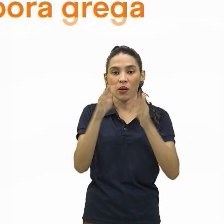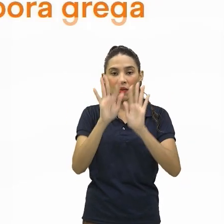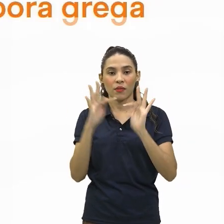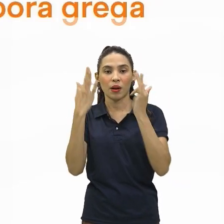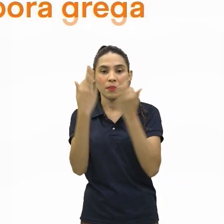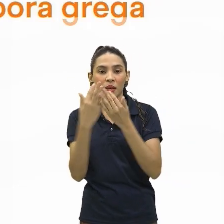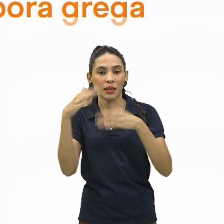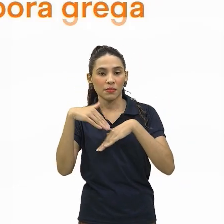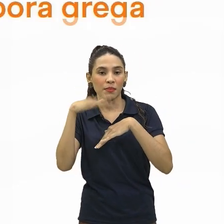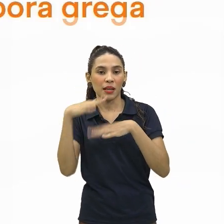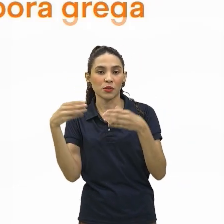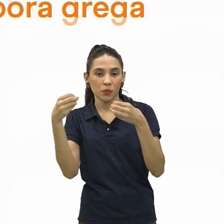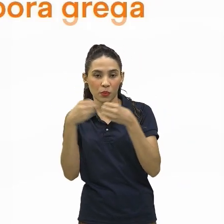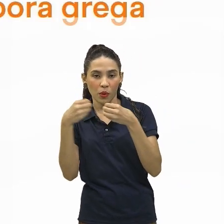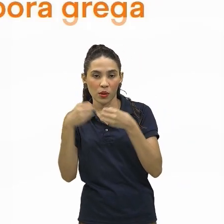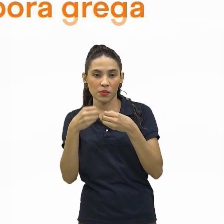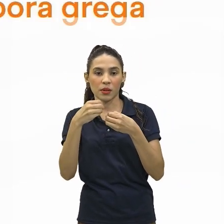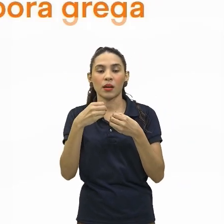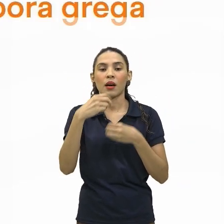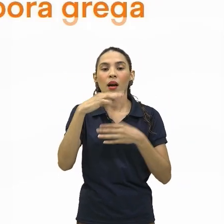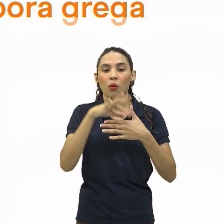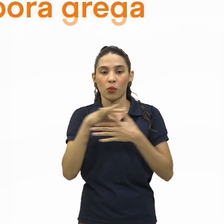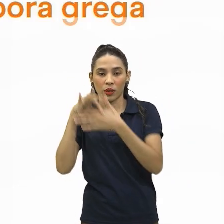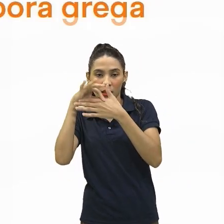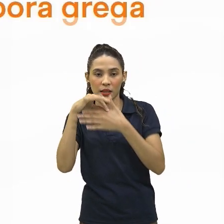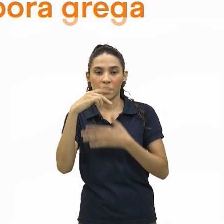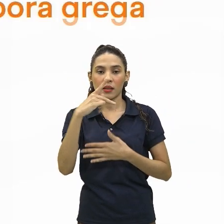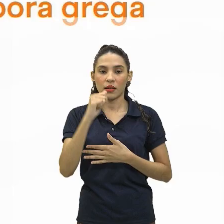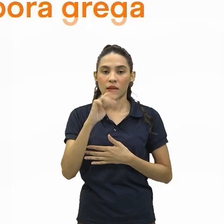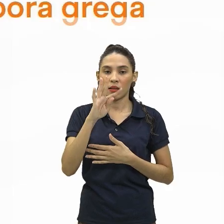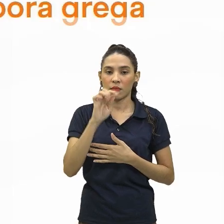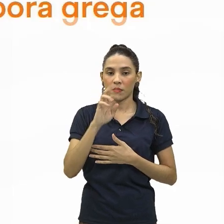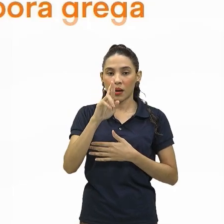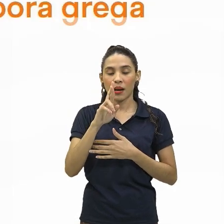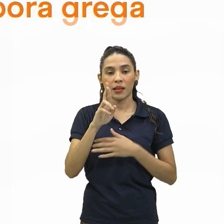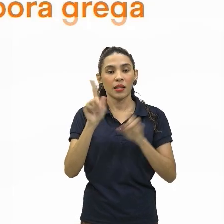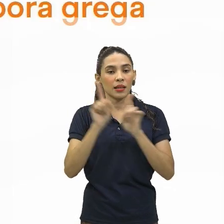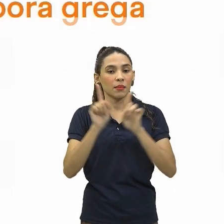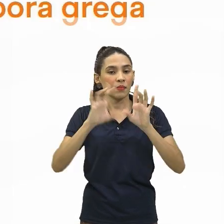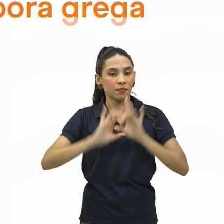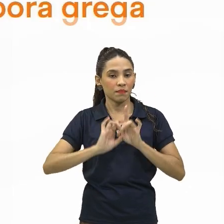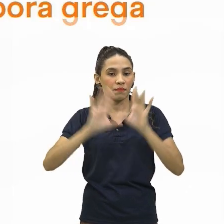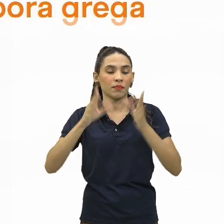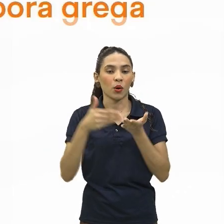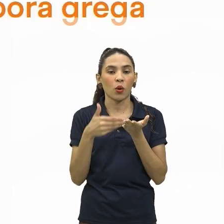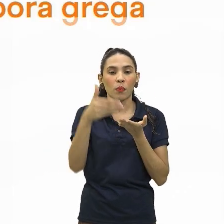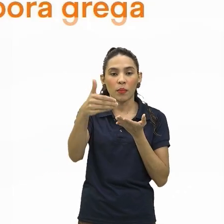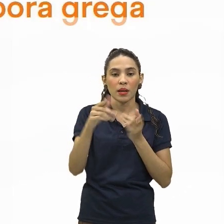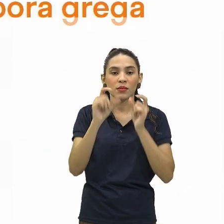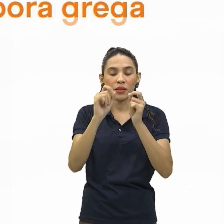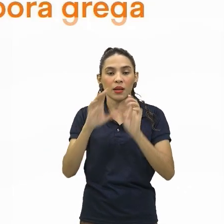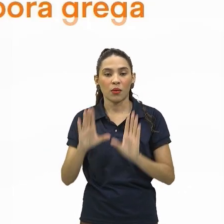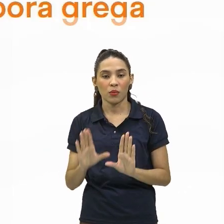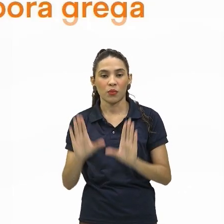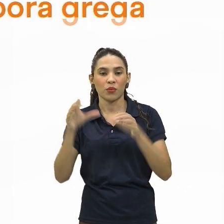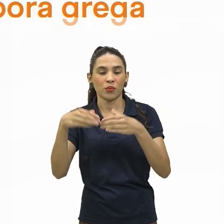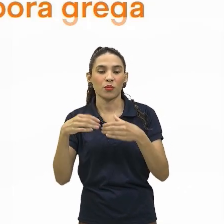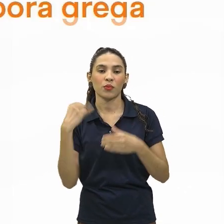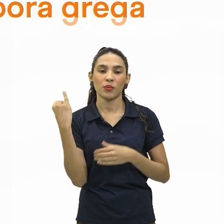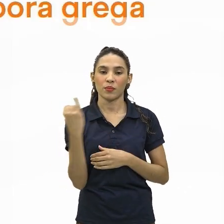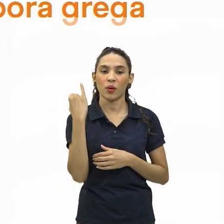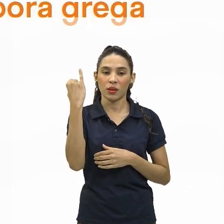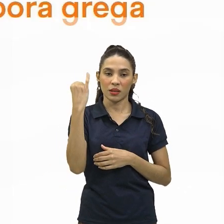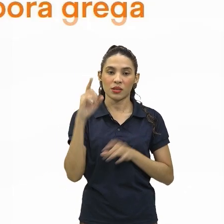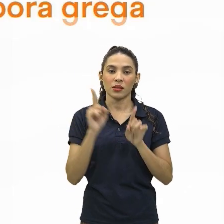mais próximas ao pater, tá? Dando assim início a uma categoria muito